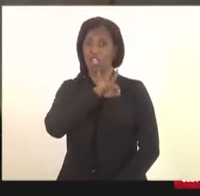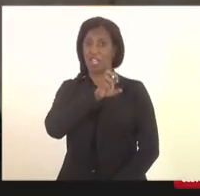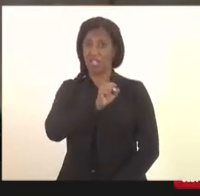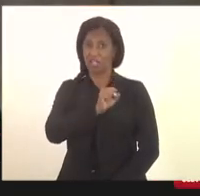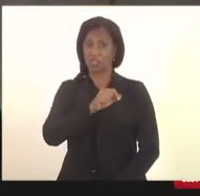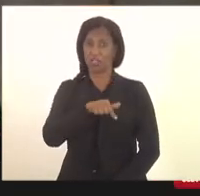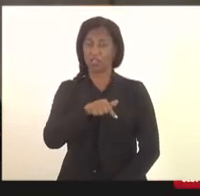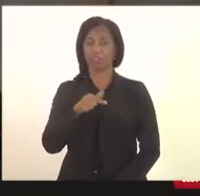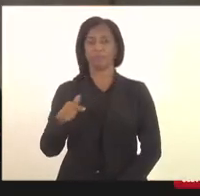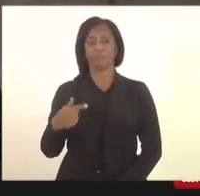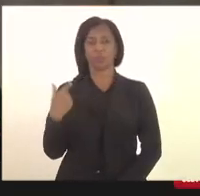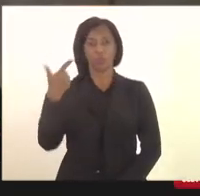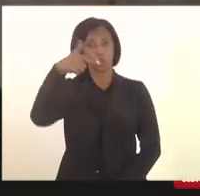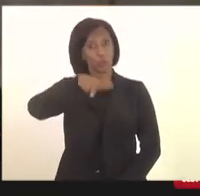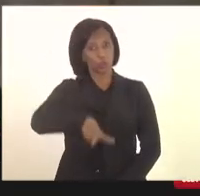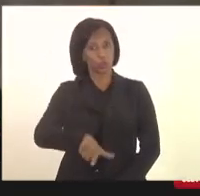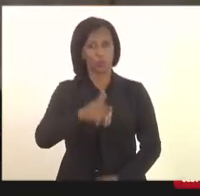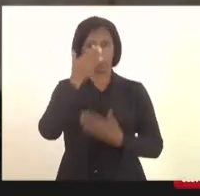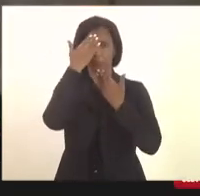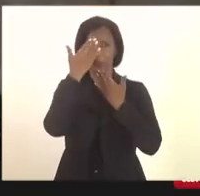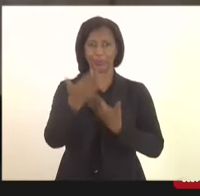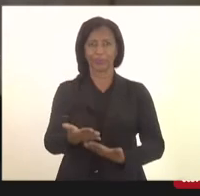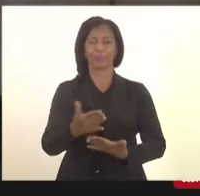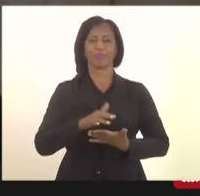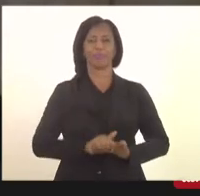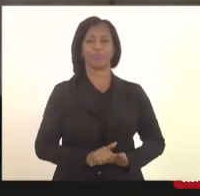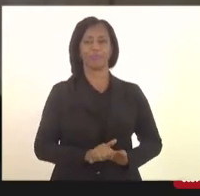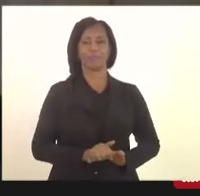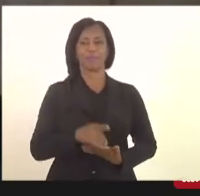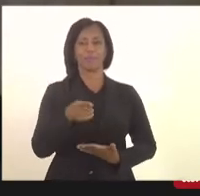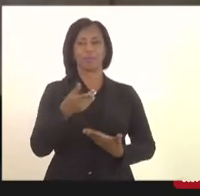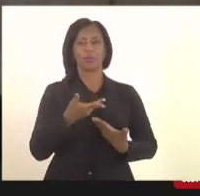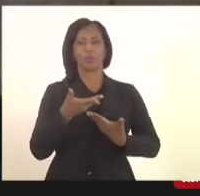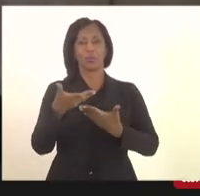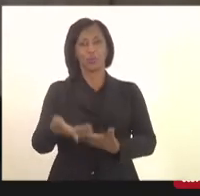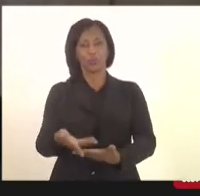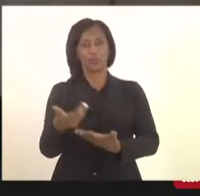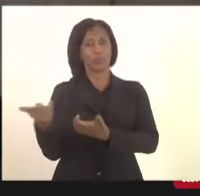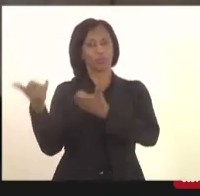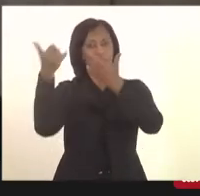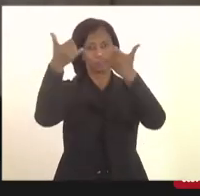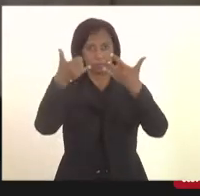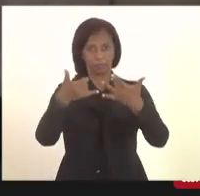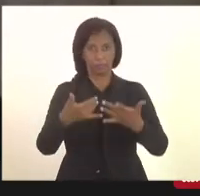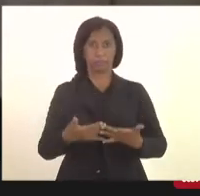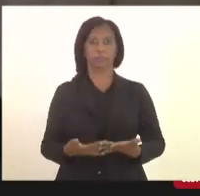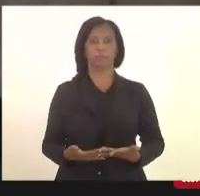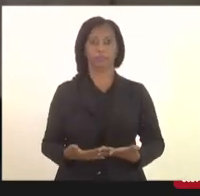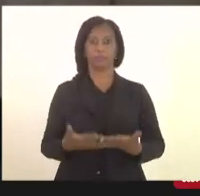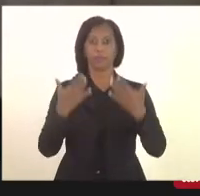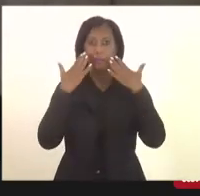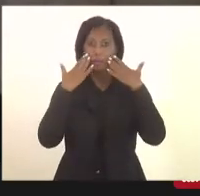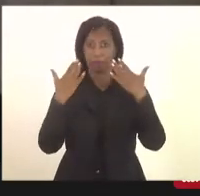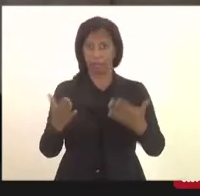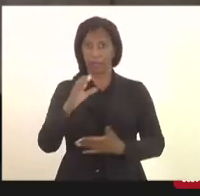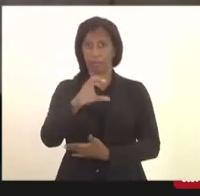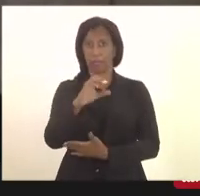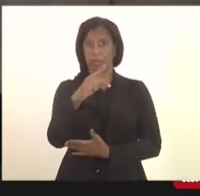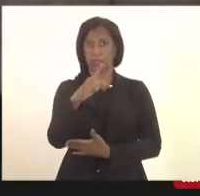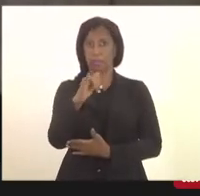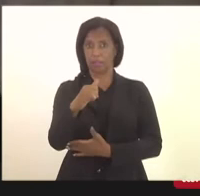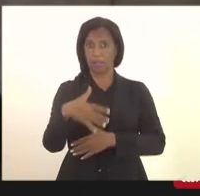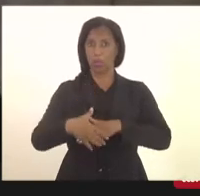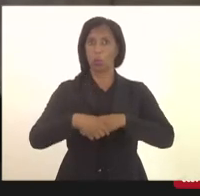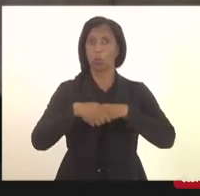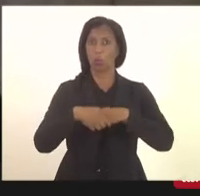e gostaria de mais uma vez poder agradecer pelo convite de prestar esses esclarecimentos aqui frente à CPI.